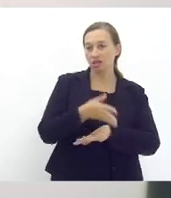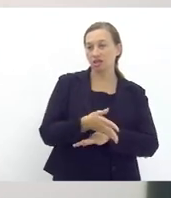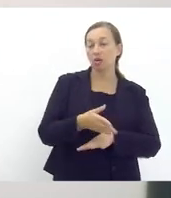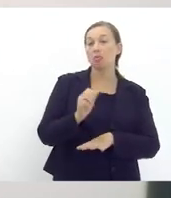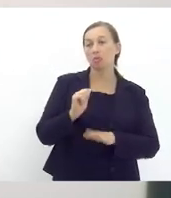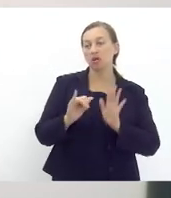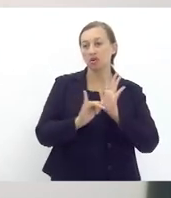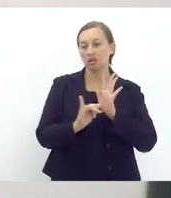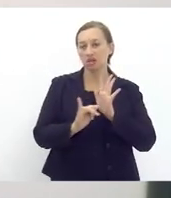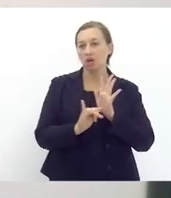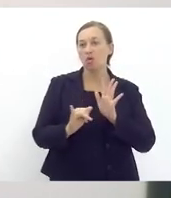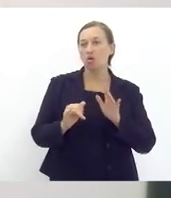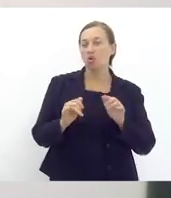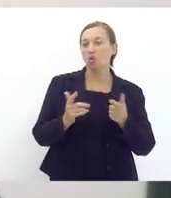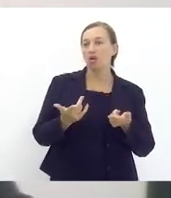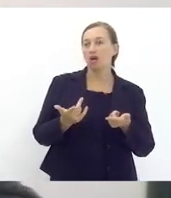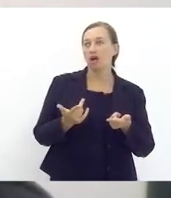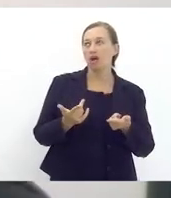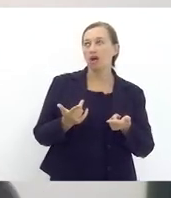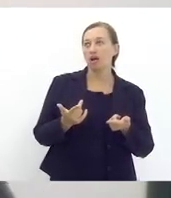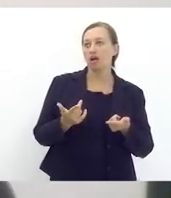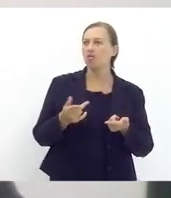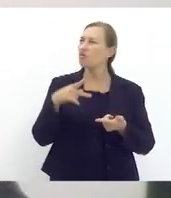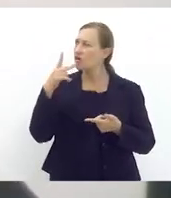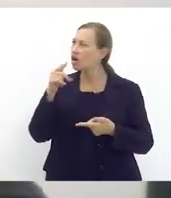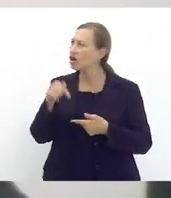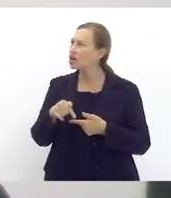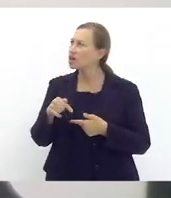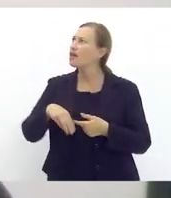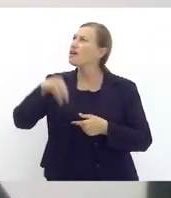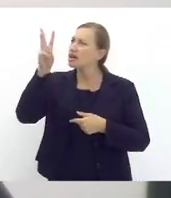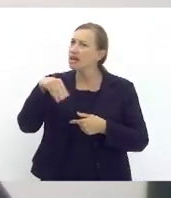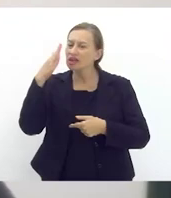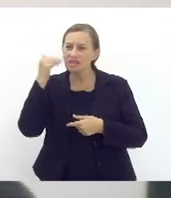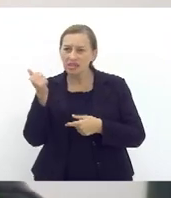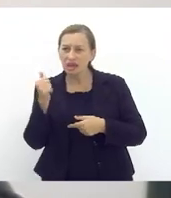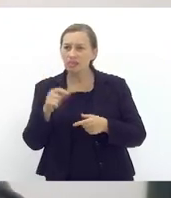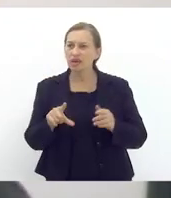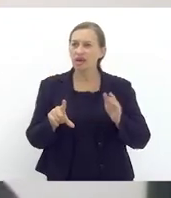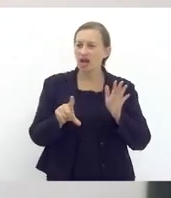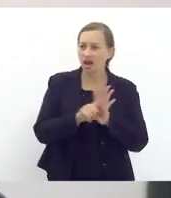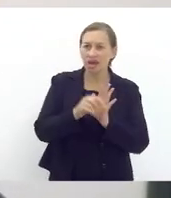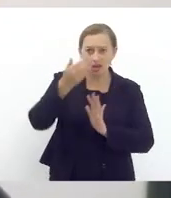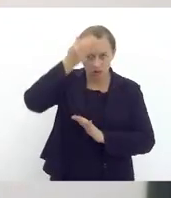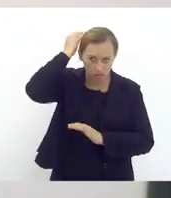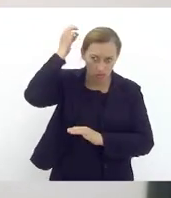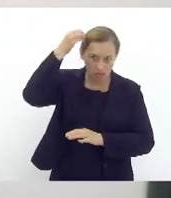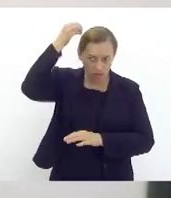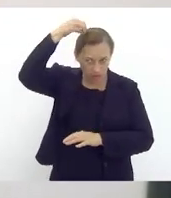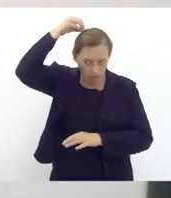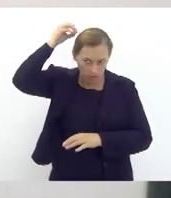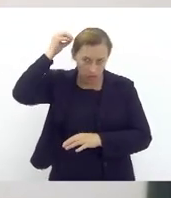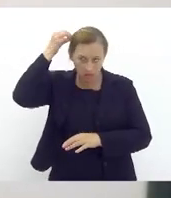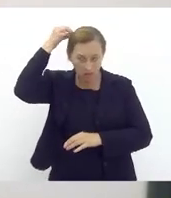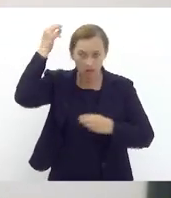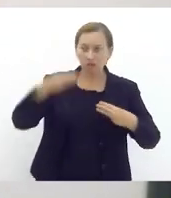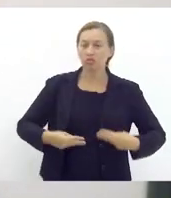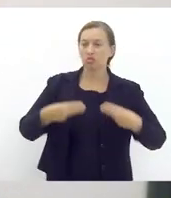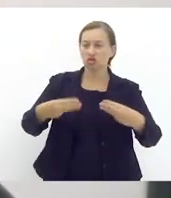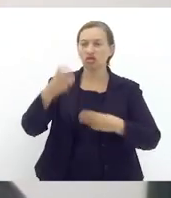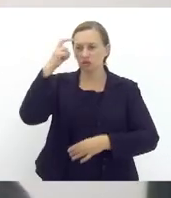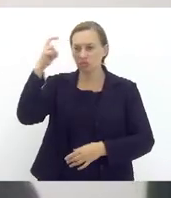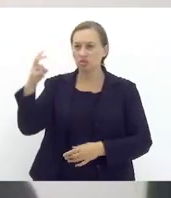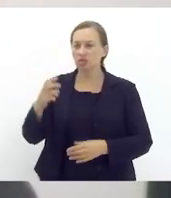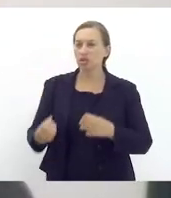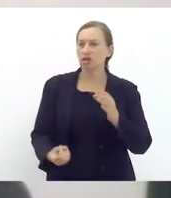o recorte é aliás até mencionar aqui quem sabe que além da Paulo Gustavo ministério da cultura Já lançou por exemplo dois editais aí teve